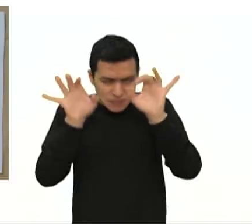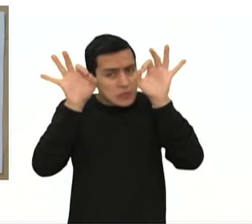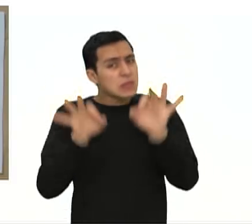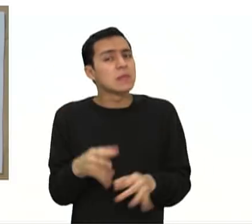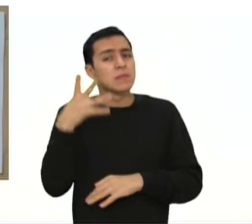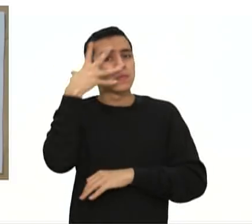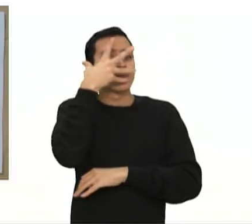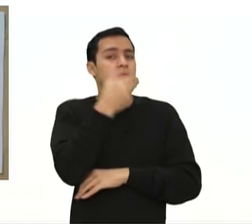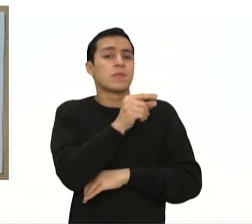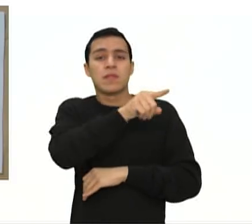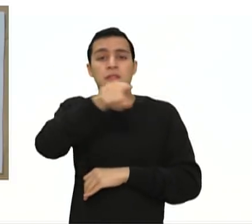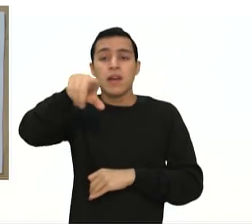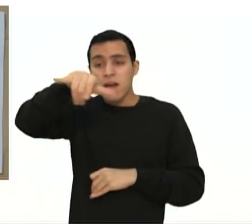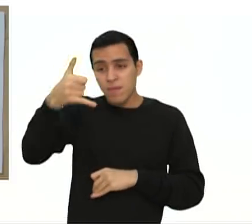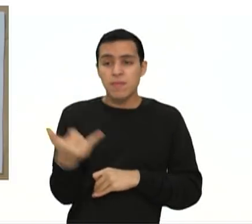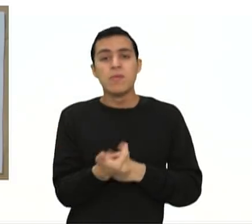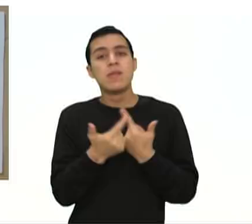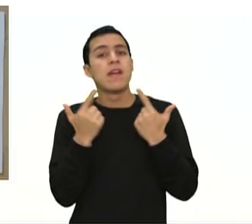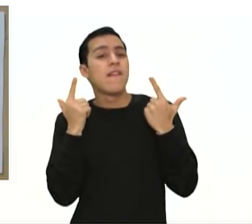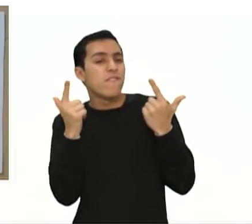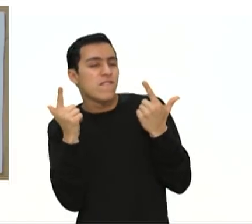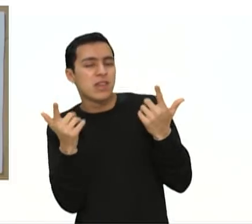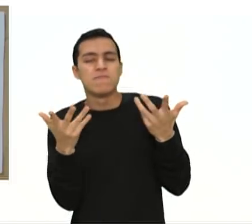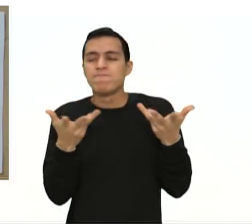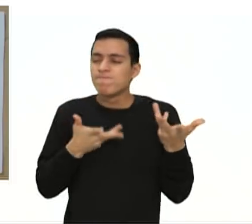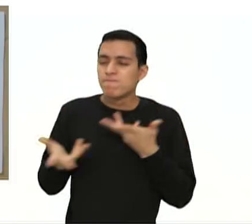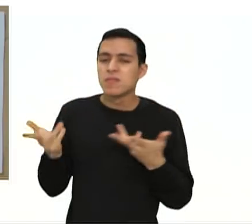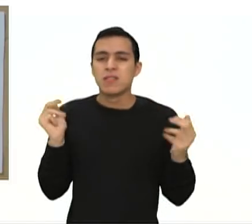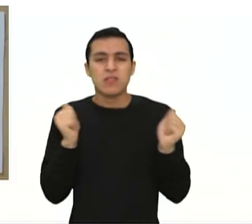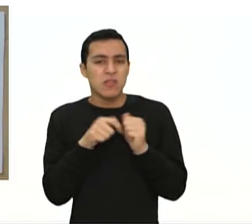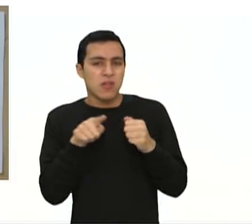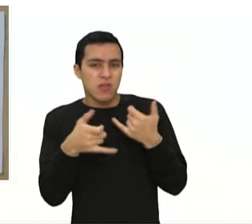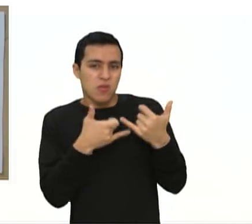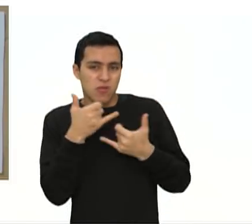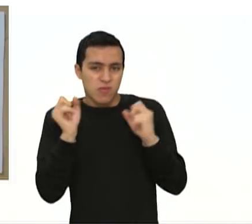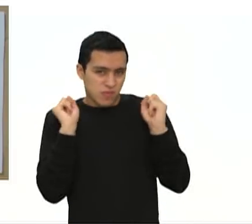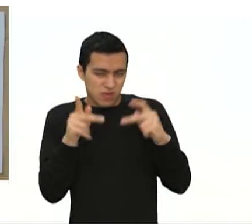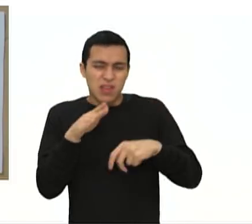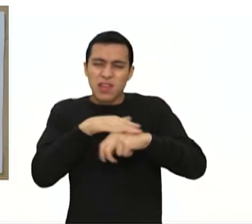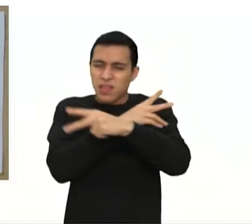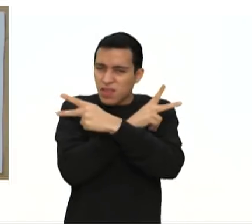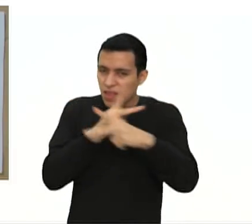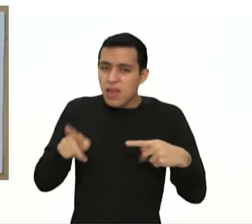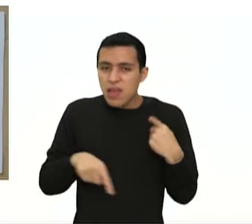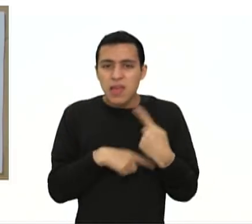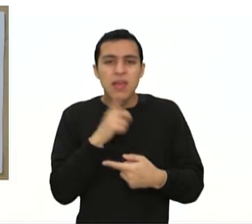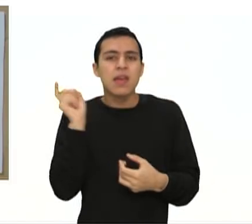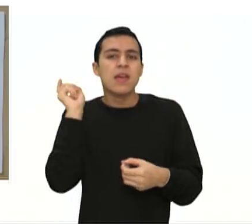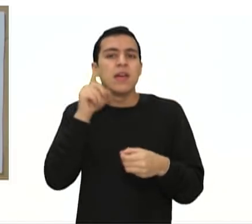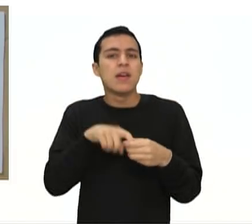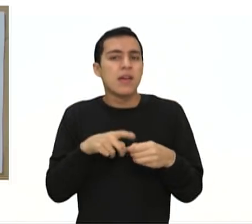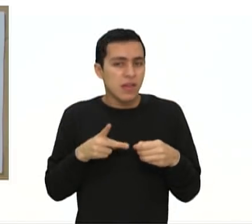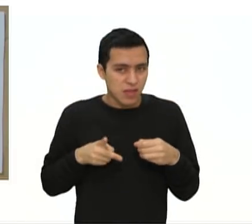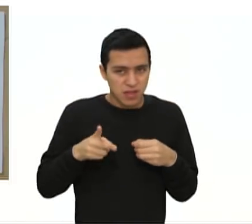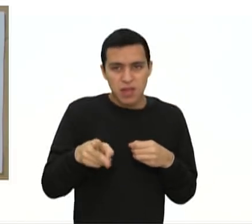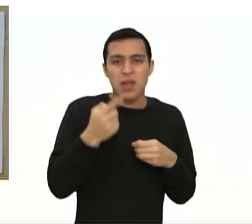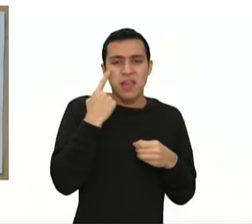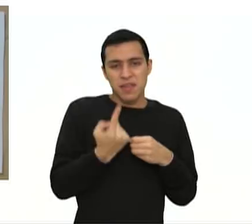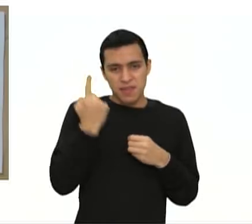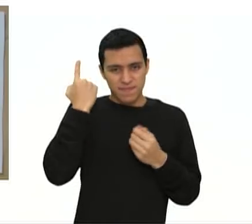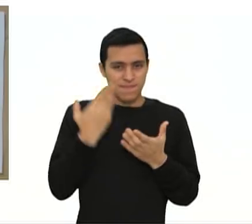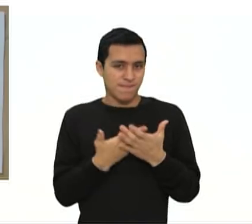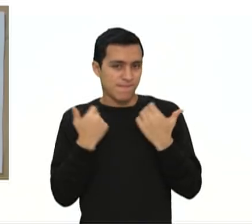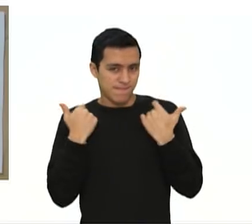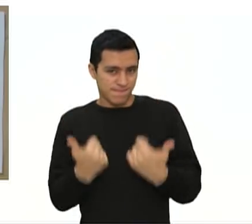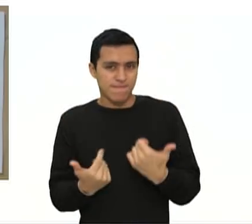para que você aproveite e se divirta com ele. Dá um tempinho para vocês e a gente já volta para dar continuidade na aula